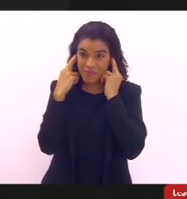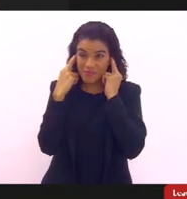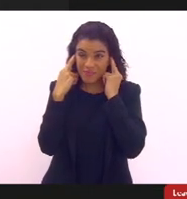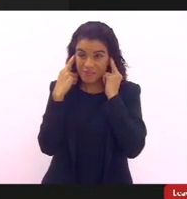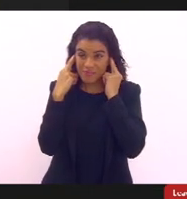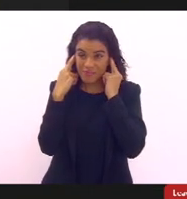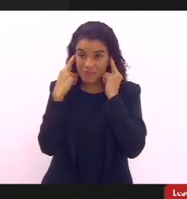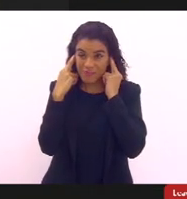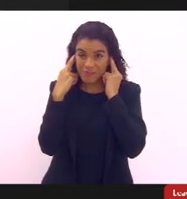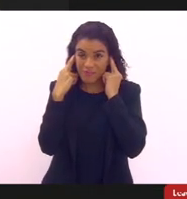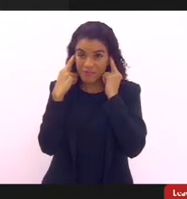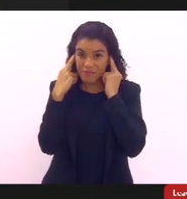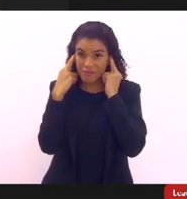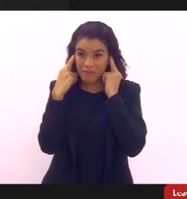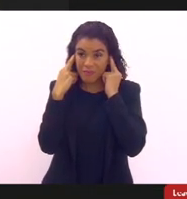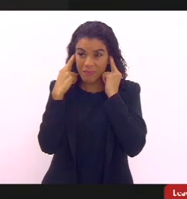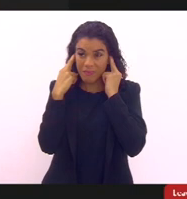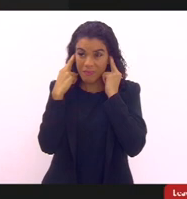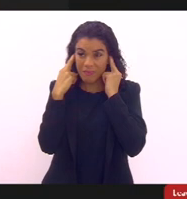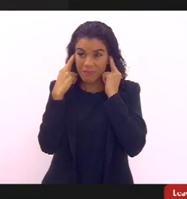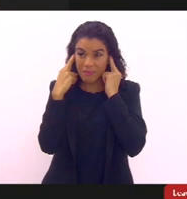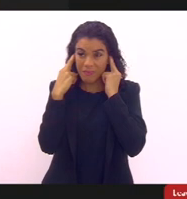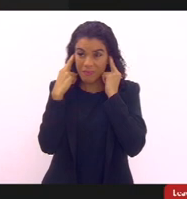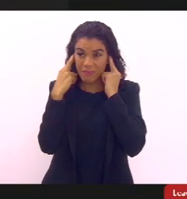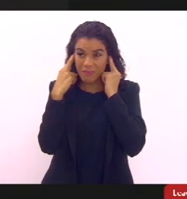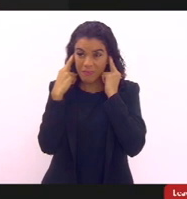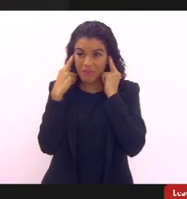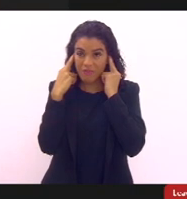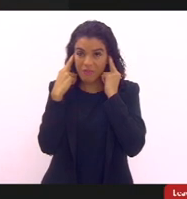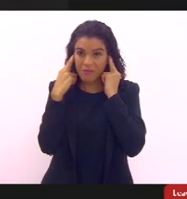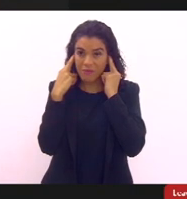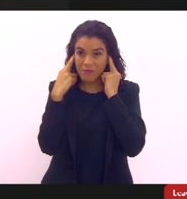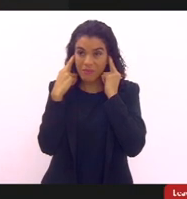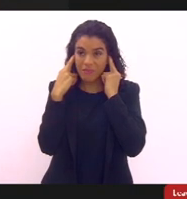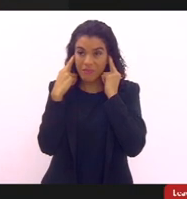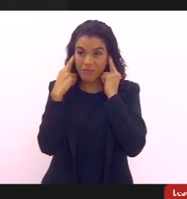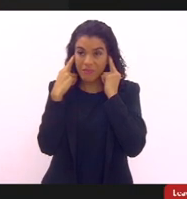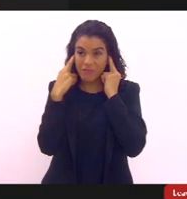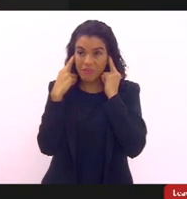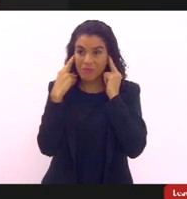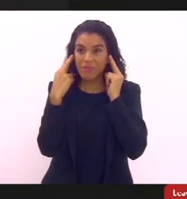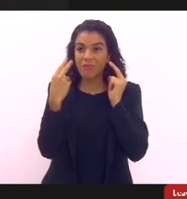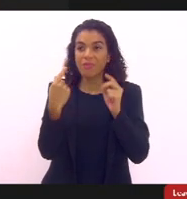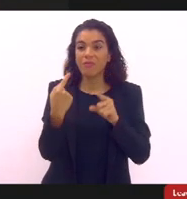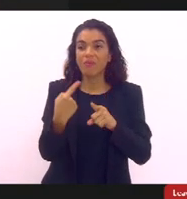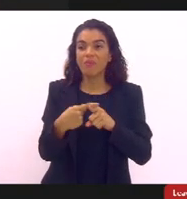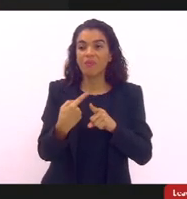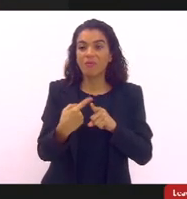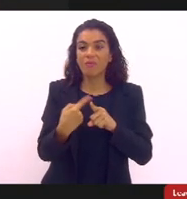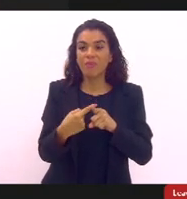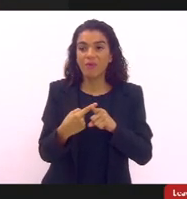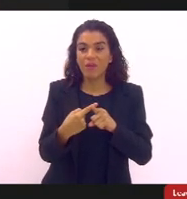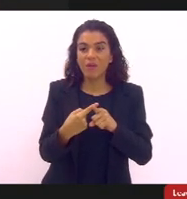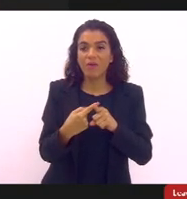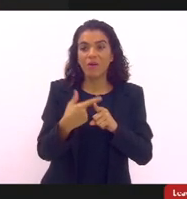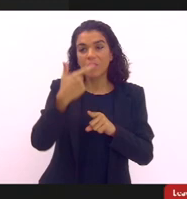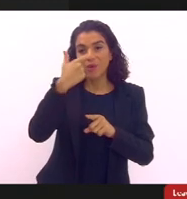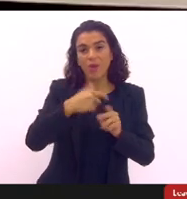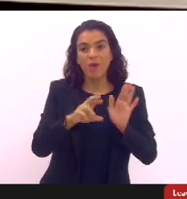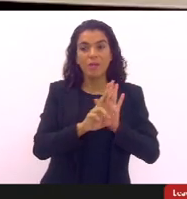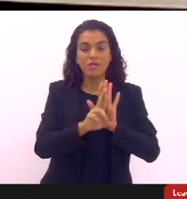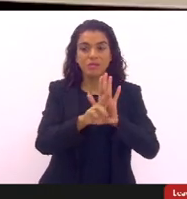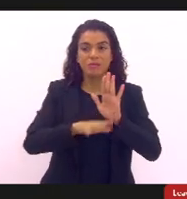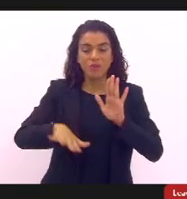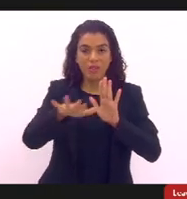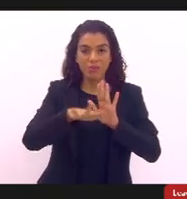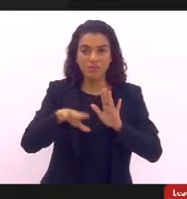referência à atenção básica, será desempenhada pela Secretaria de Estado de Saúde, porque eu represento o SUS no âmbito estadual e eu